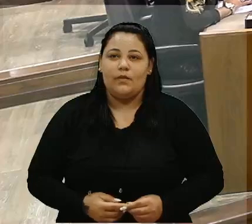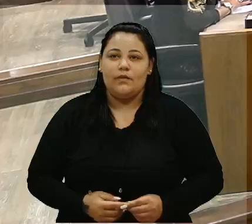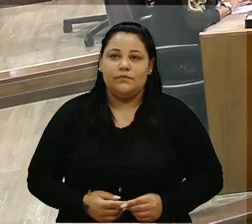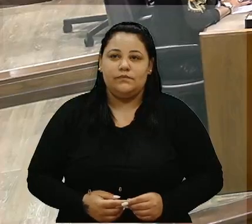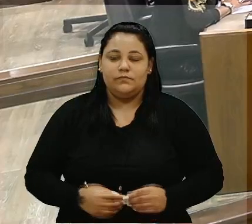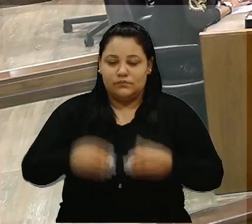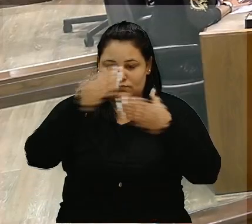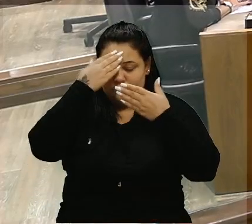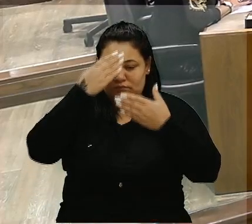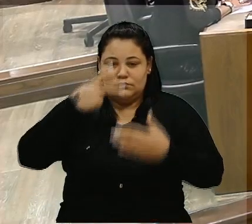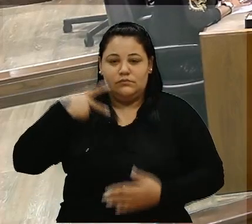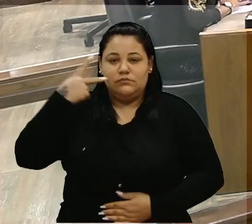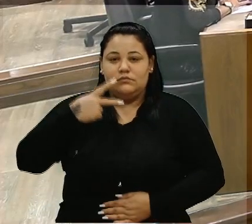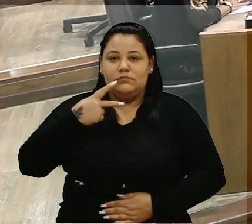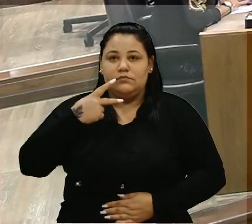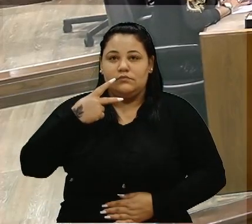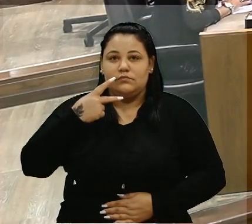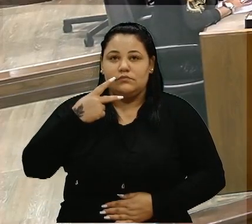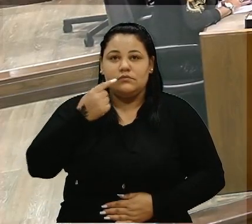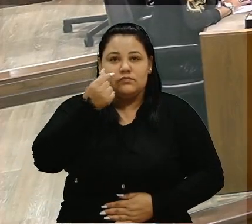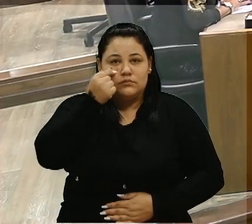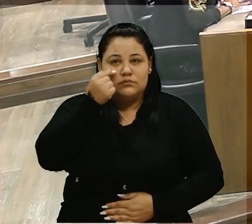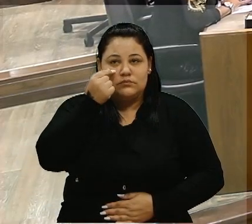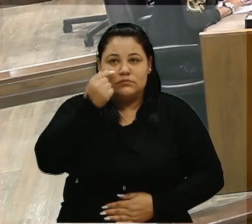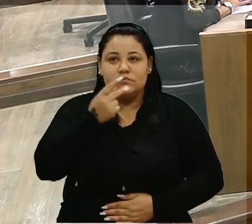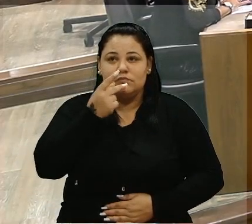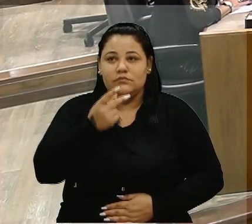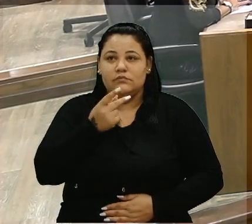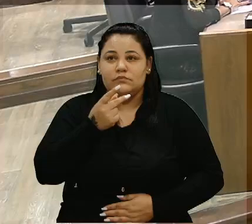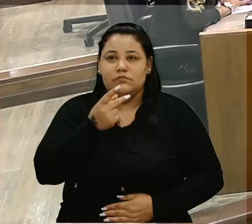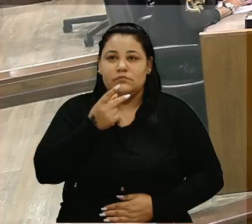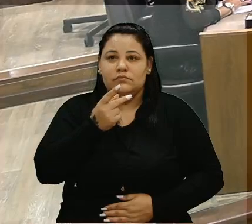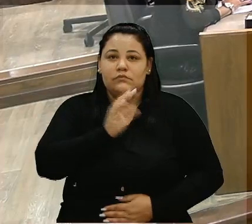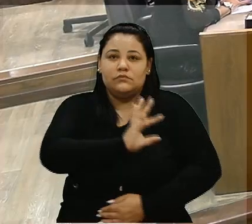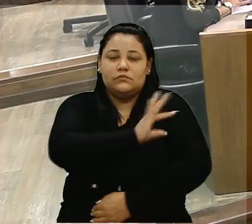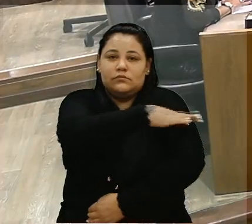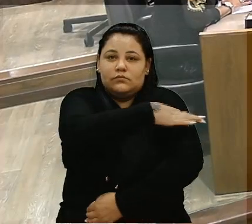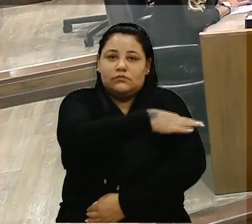Obrigado, vereador Eloy. Com a palavra, em declaração de voto, o vereador Ramon Teles.